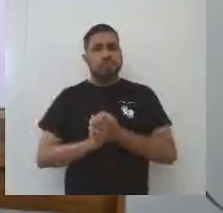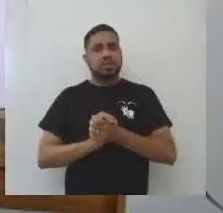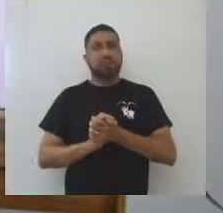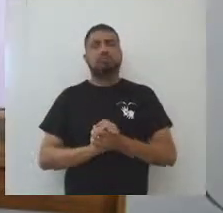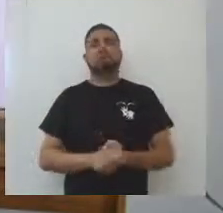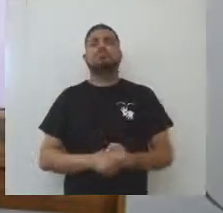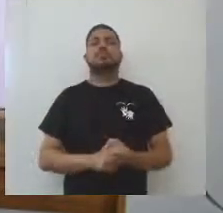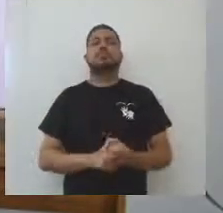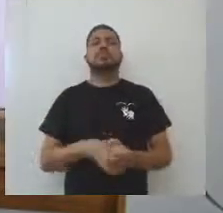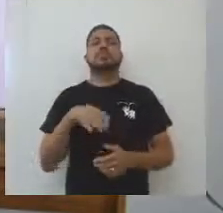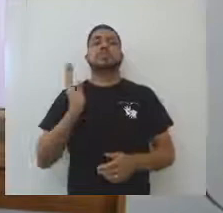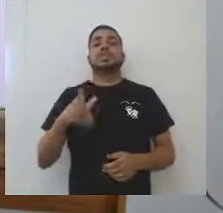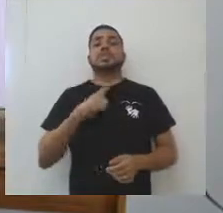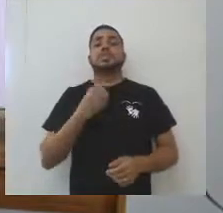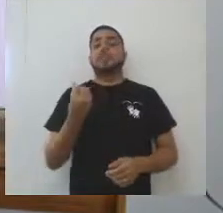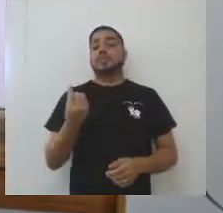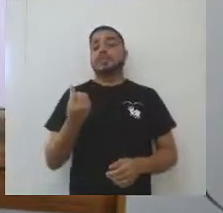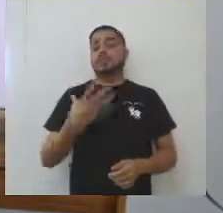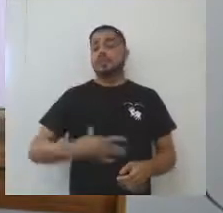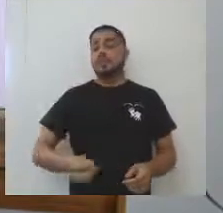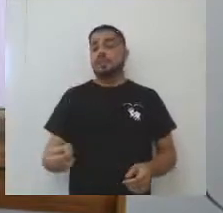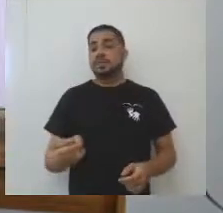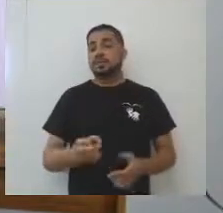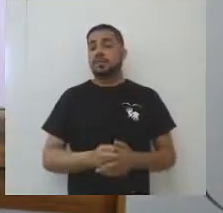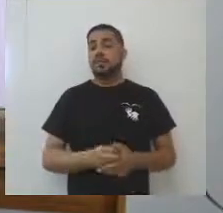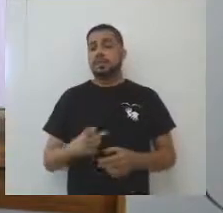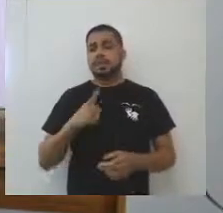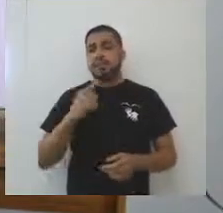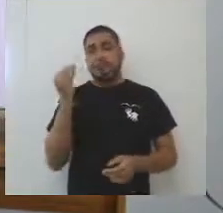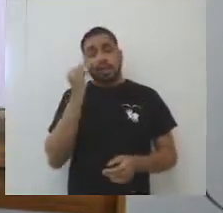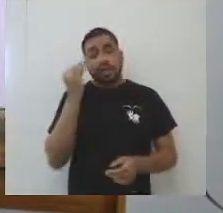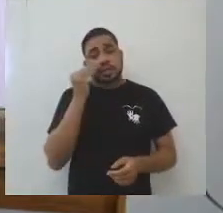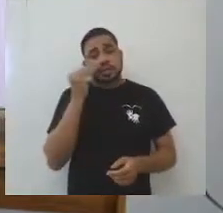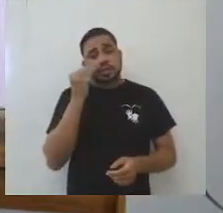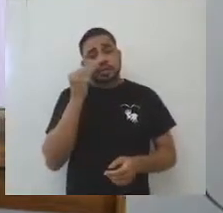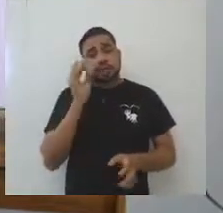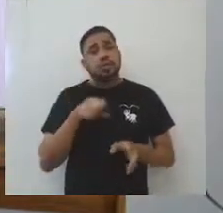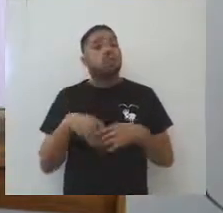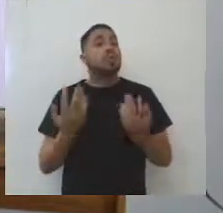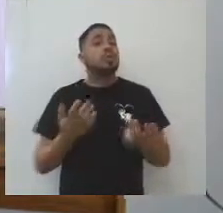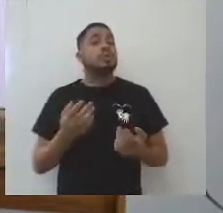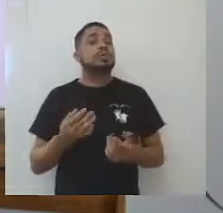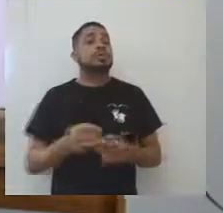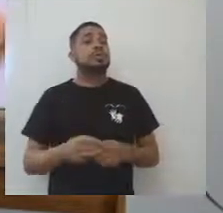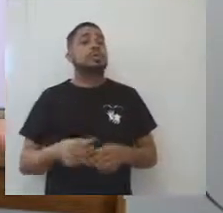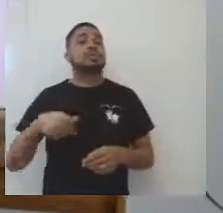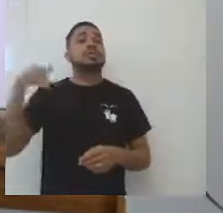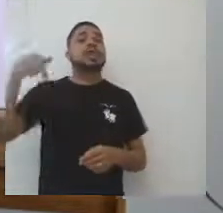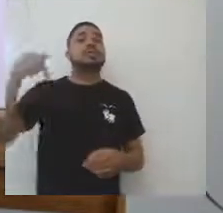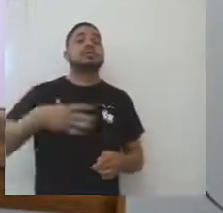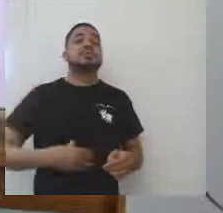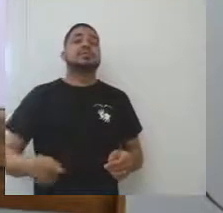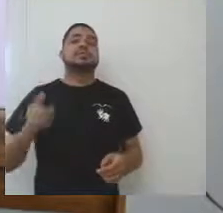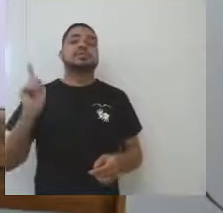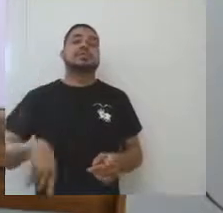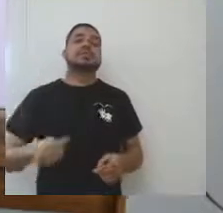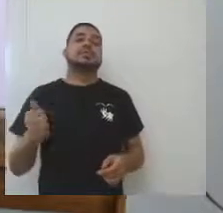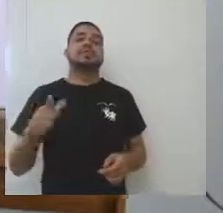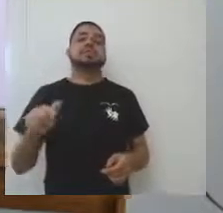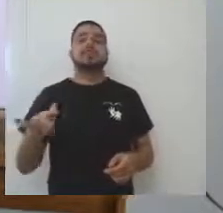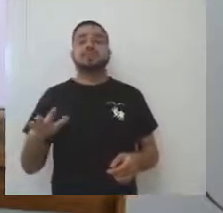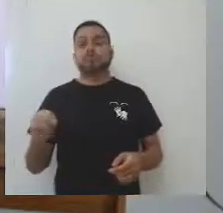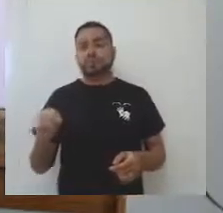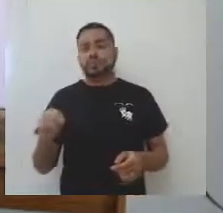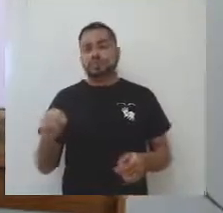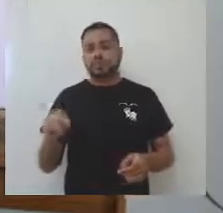albinismo, que já teve 6 filhos. E eu quero a possibilidade dele, qual é a probabilidade do 7º filho ser albino? Veja,